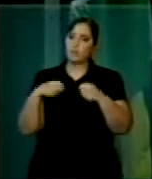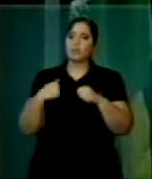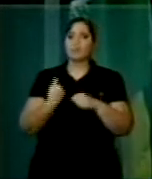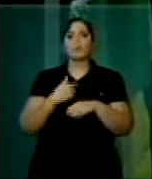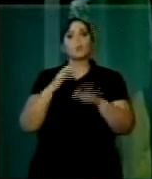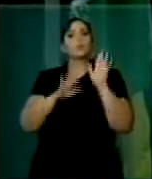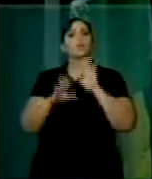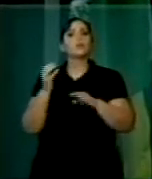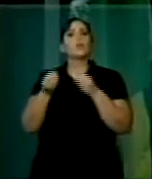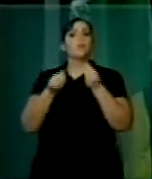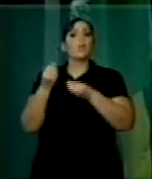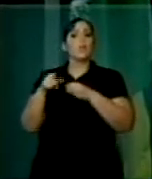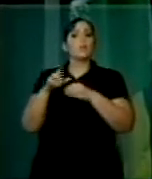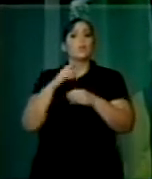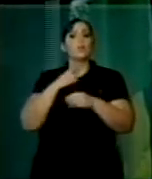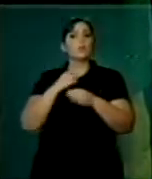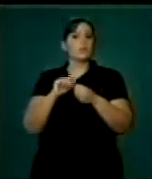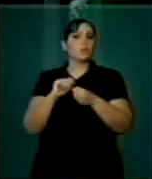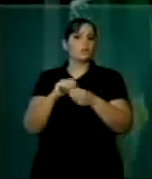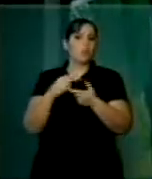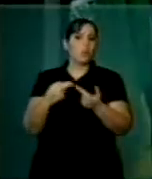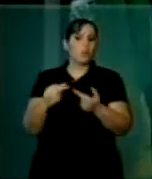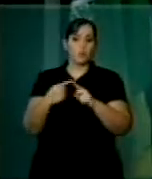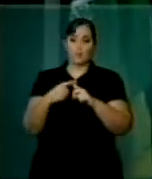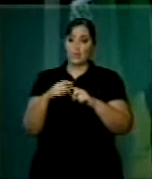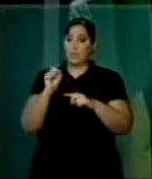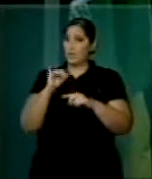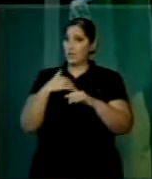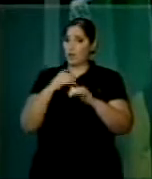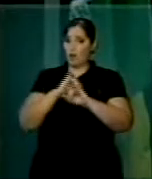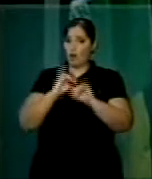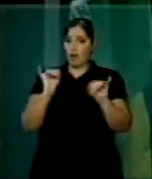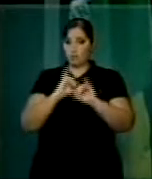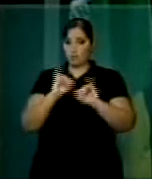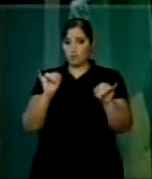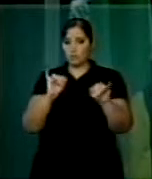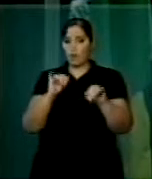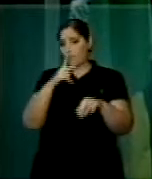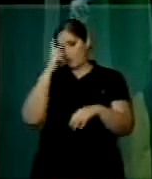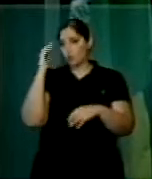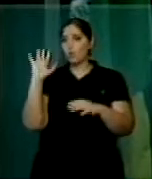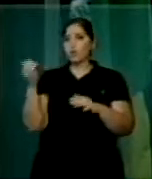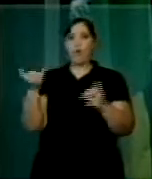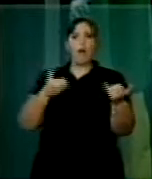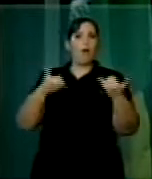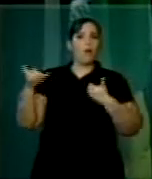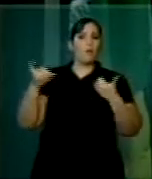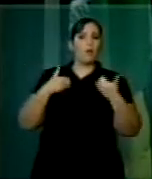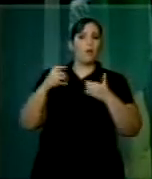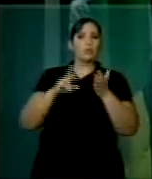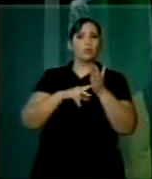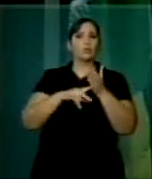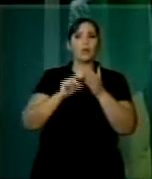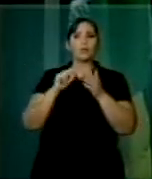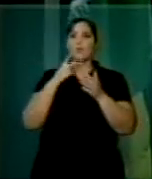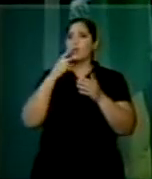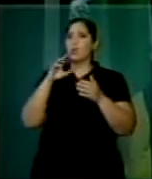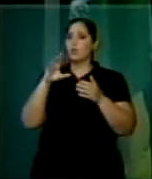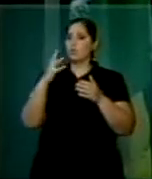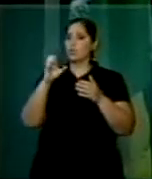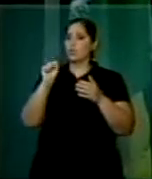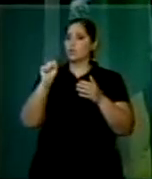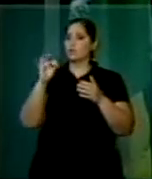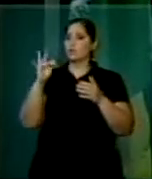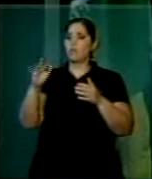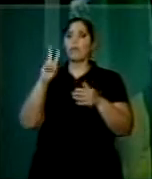simbolismo dessa iniciativa. Ao anunciar-se, como fui alertado por alguns sindicatos, que o nome Chesf seria